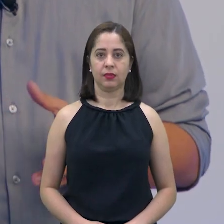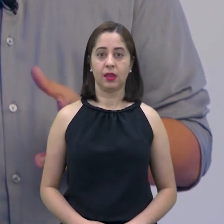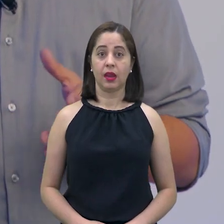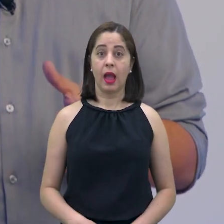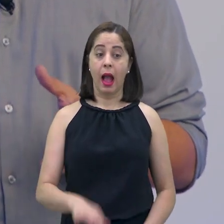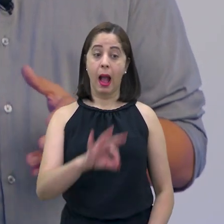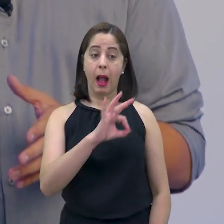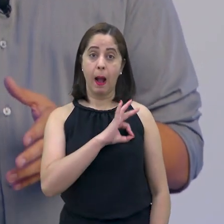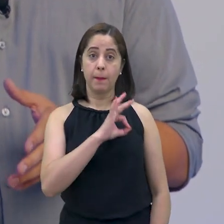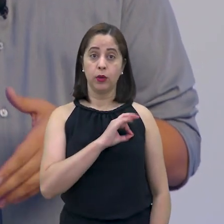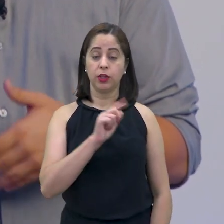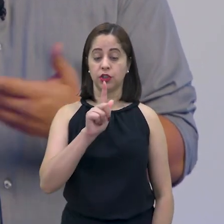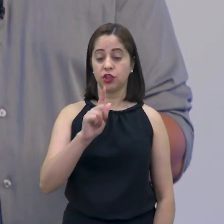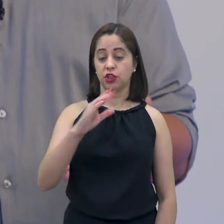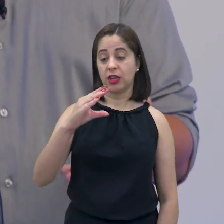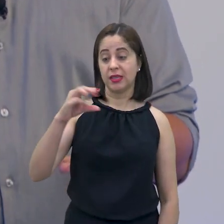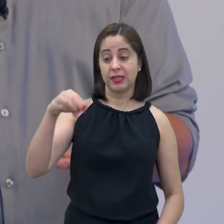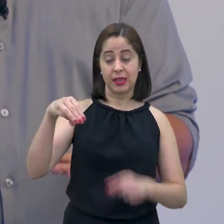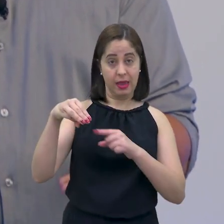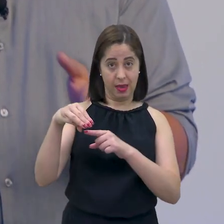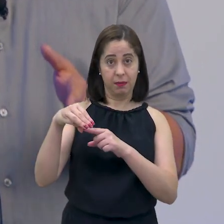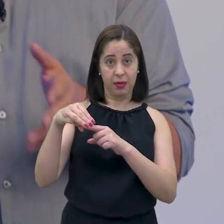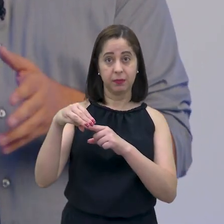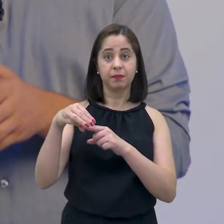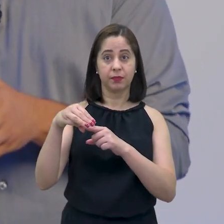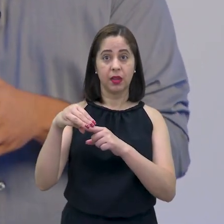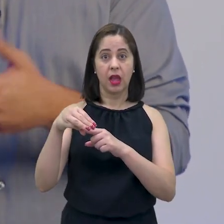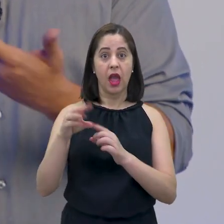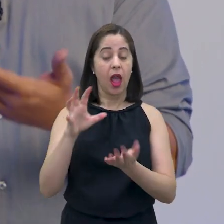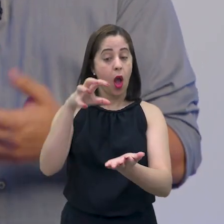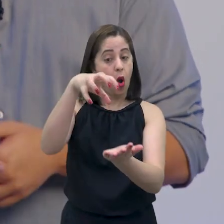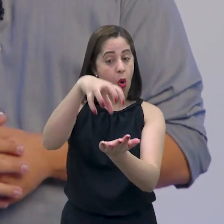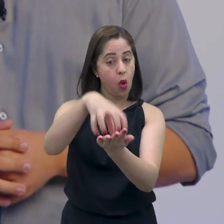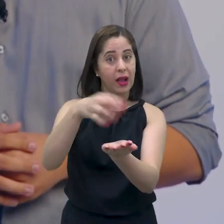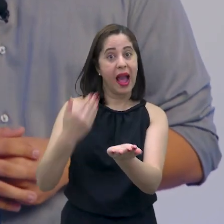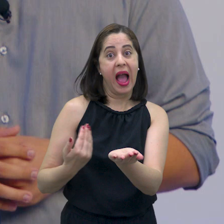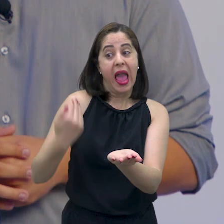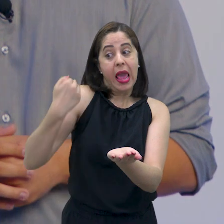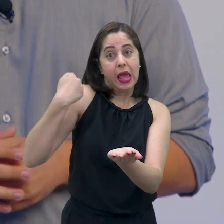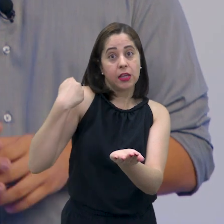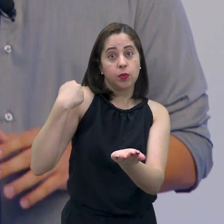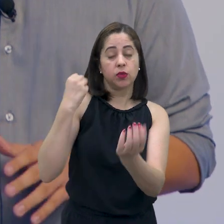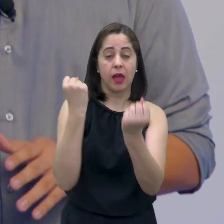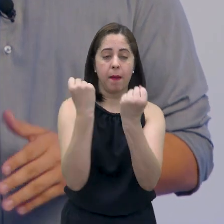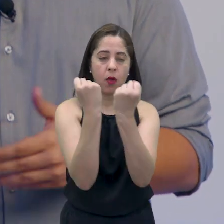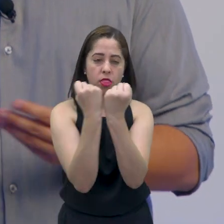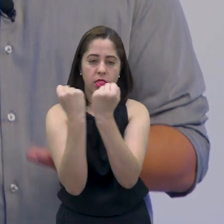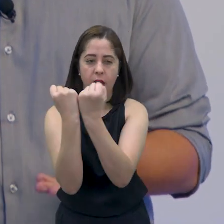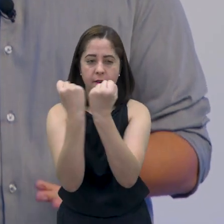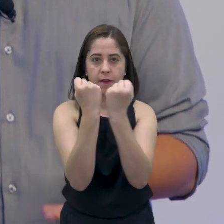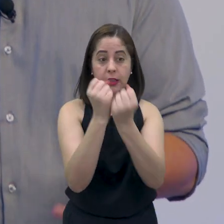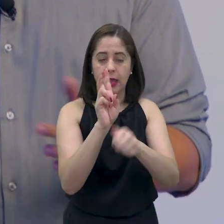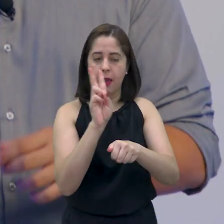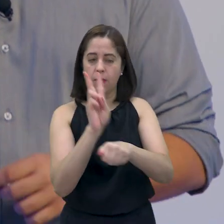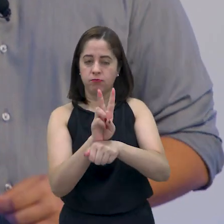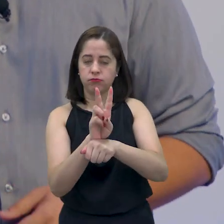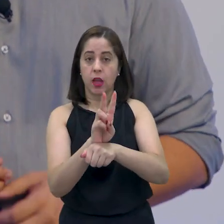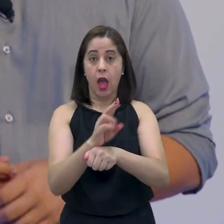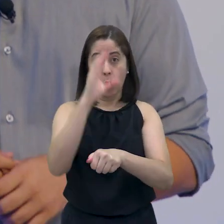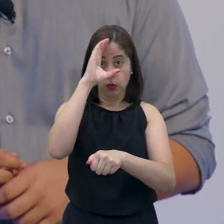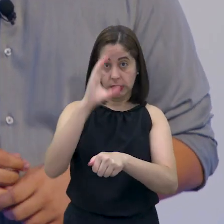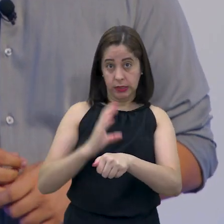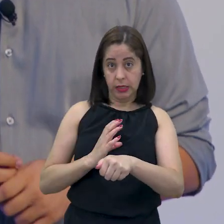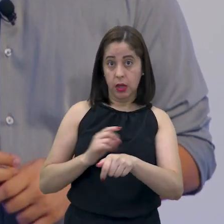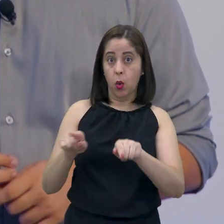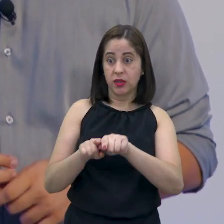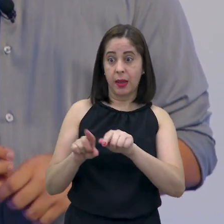A Guarda Civil Municipal, ou se você preferir a GCM, é um órgão responsável pela defesa ao cidadão e ao